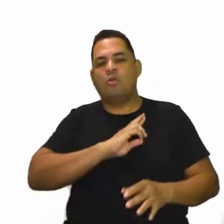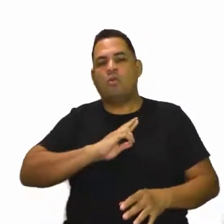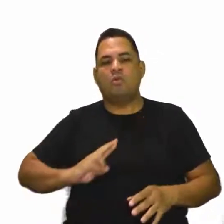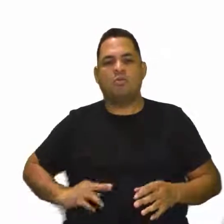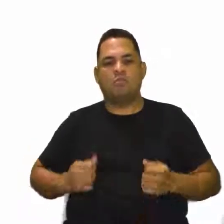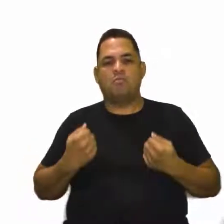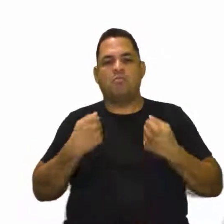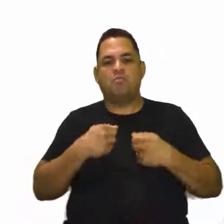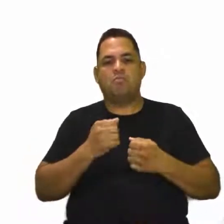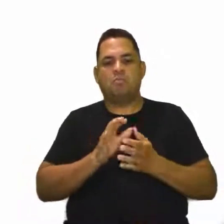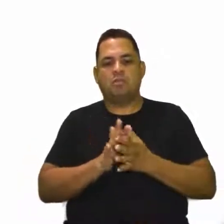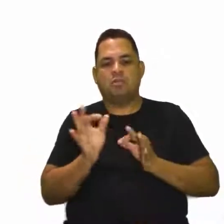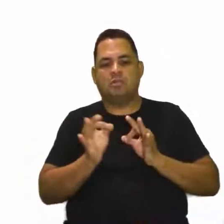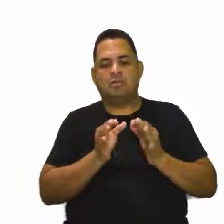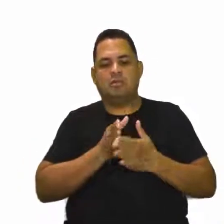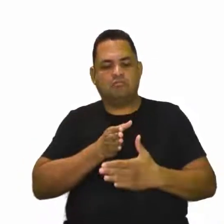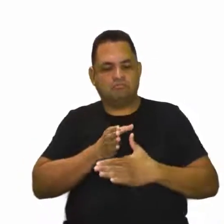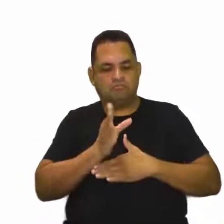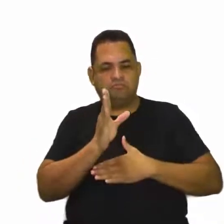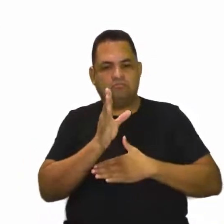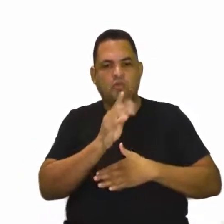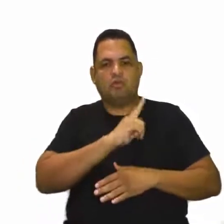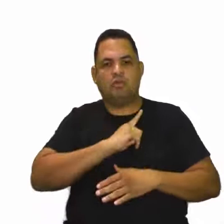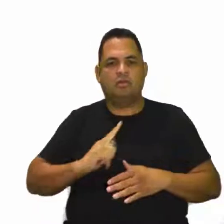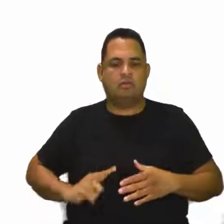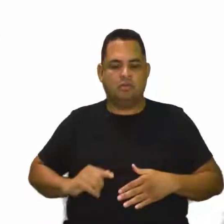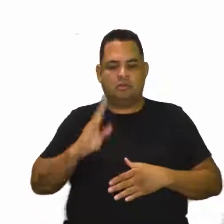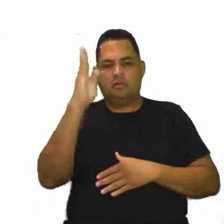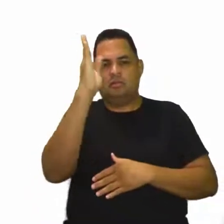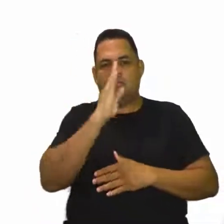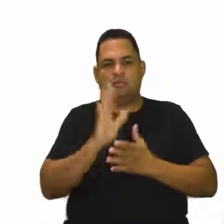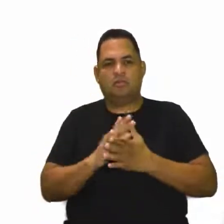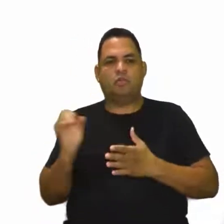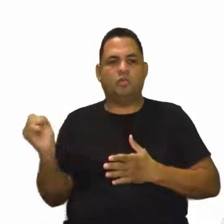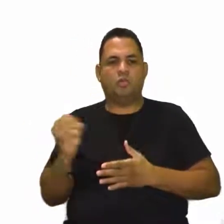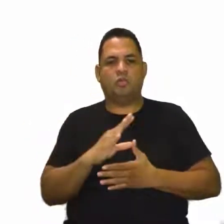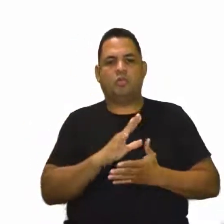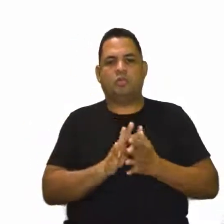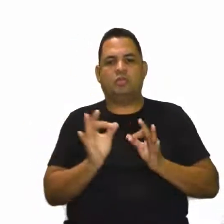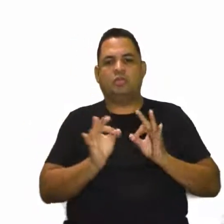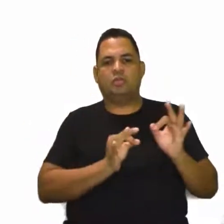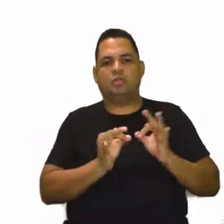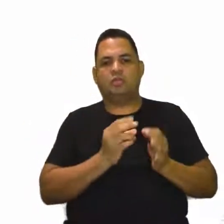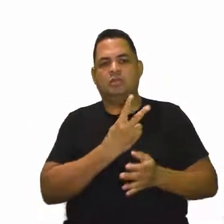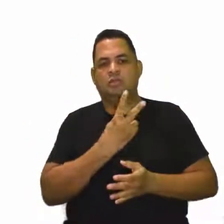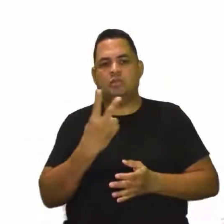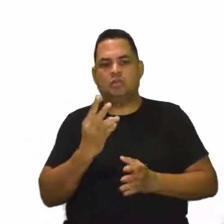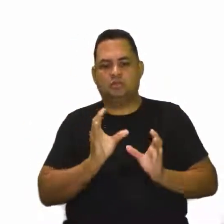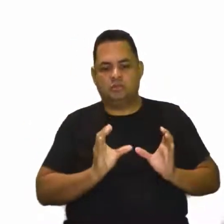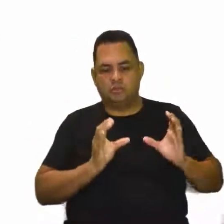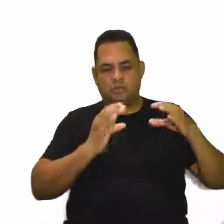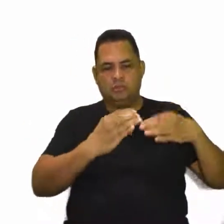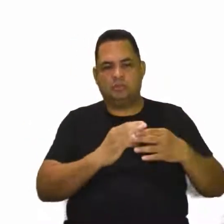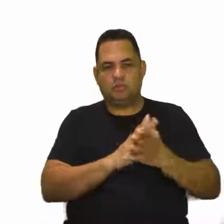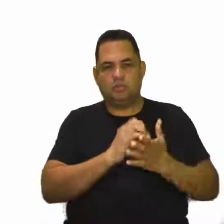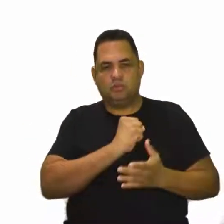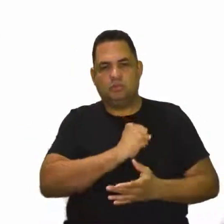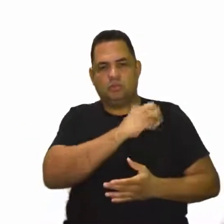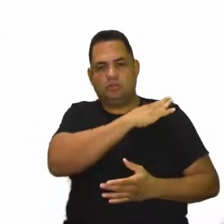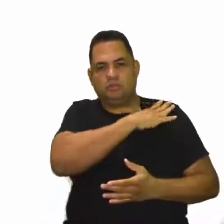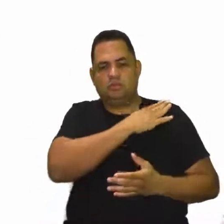para poder dirigir o Brasil, governar o Brasil. O novo governo, organizado por 2 grupos